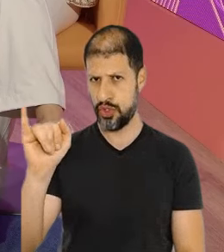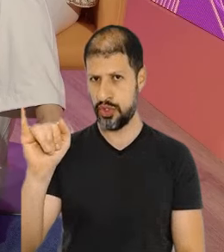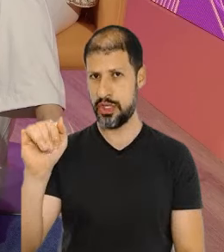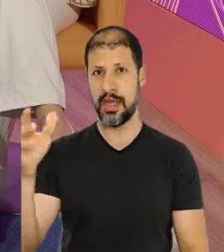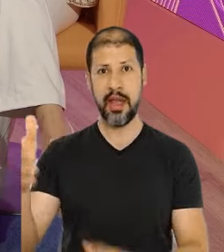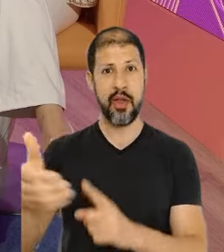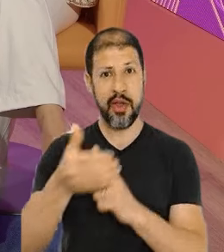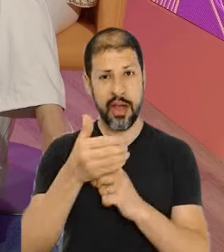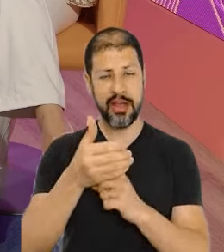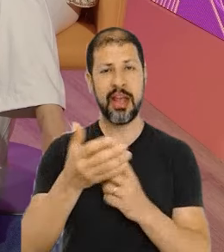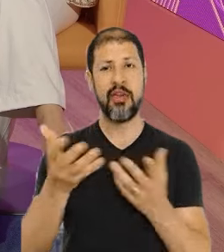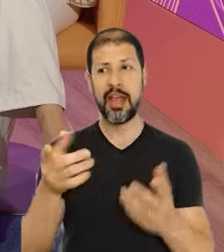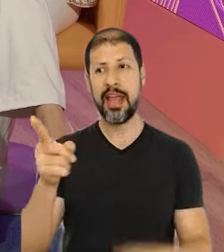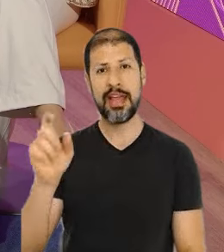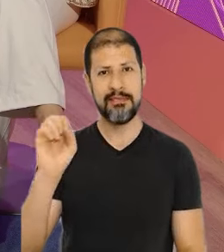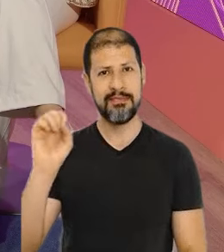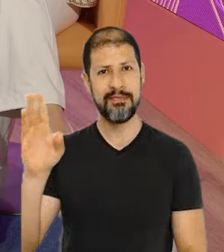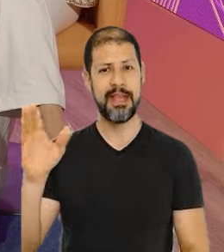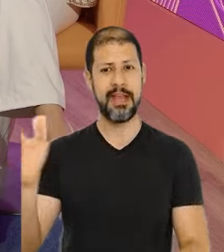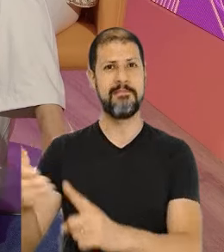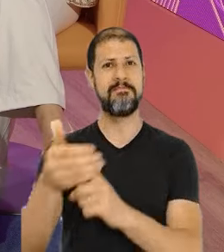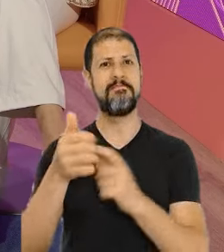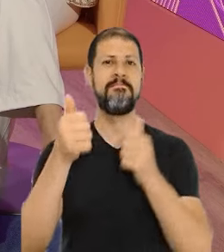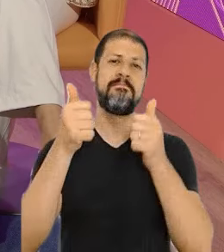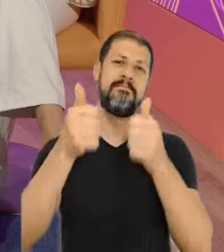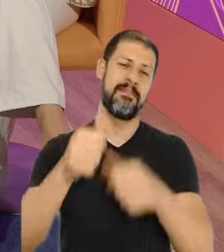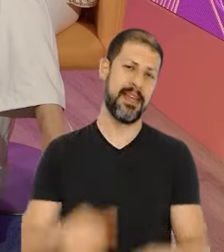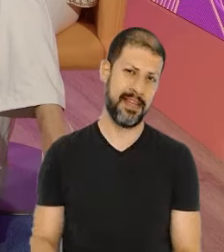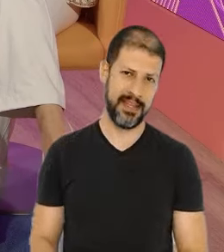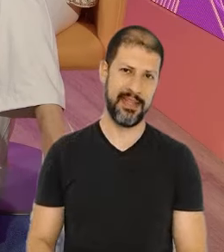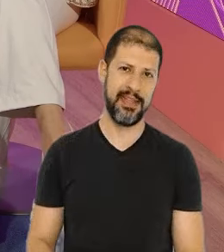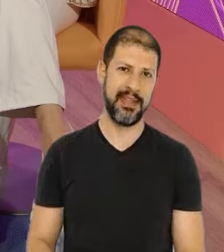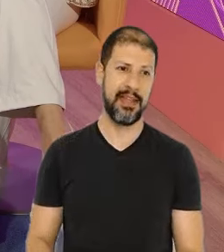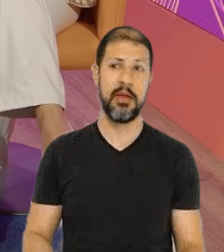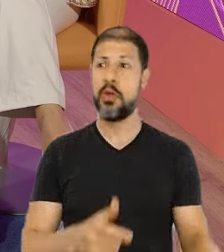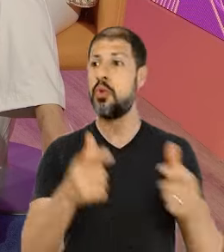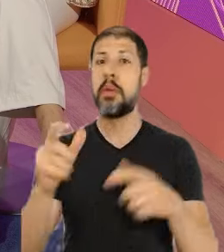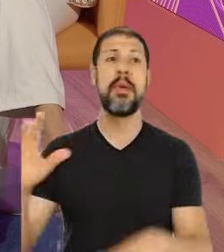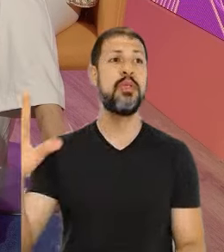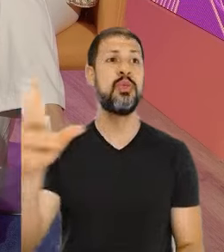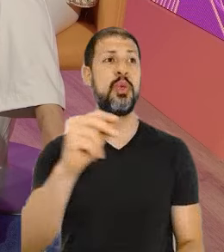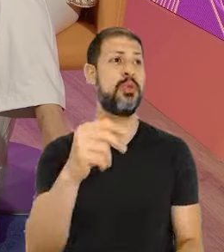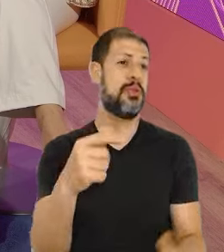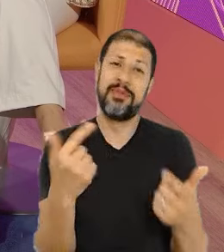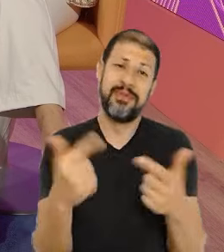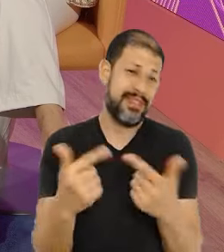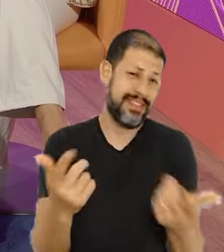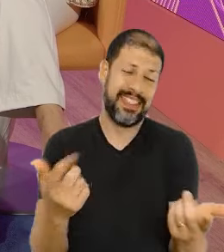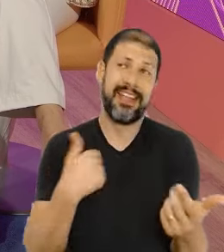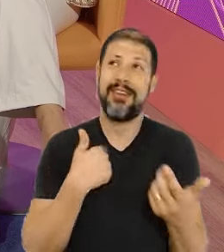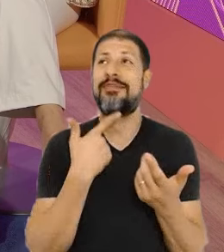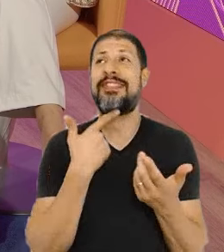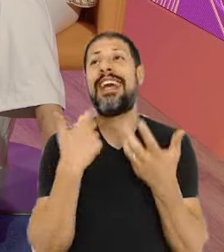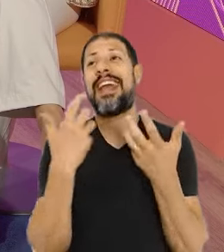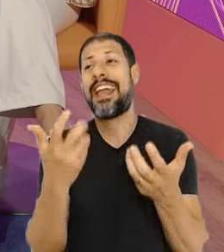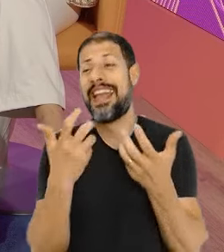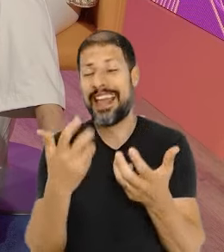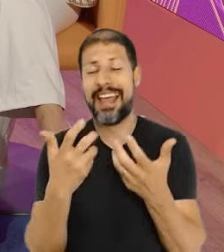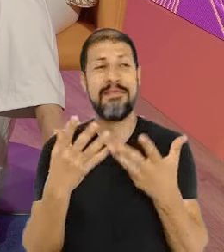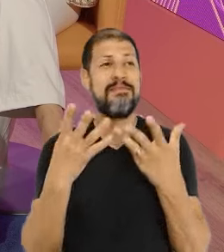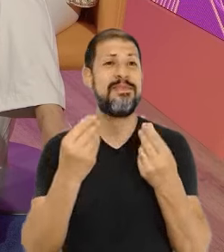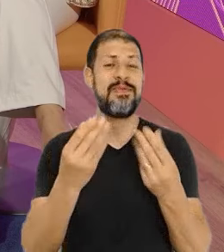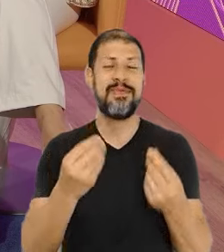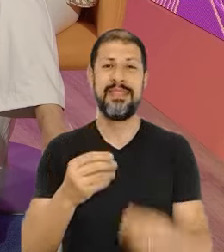batute e sejam bem acolhidos eu não tenho lugar para todos eles infelizmente Quisera eu ter uma demanda lá